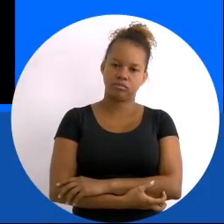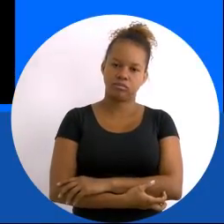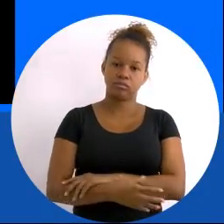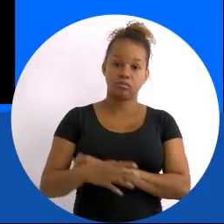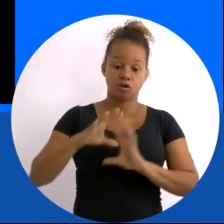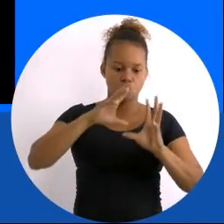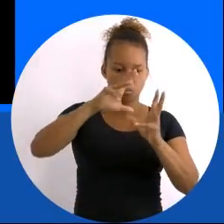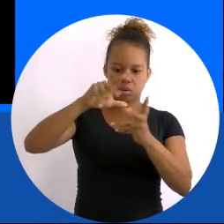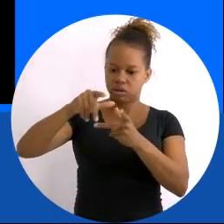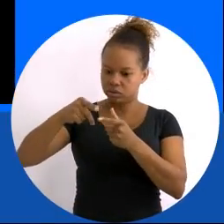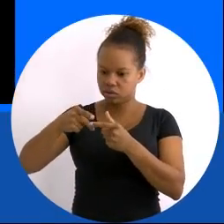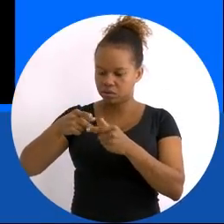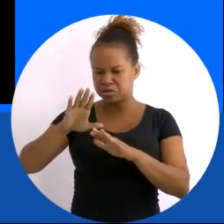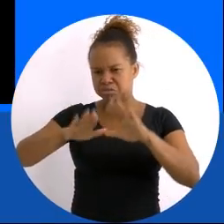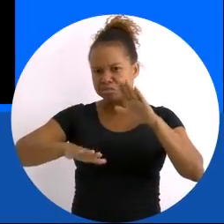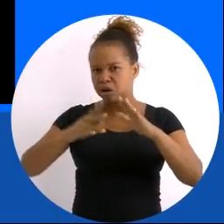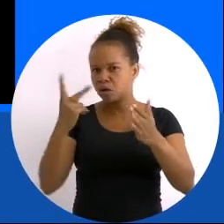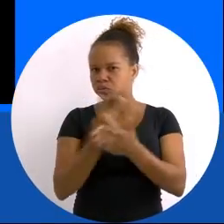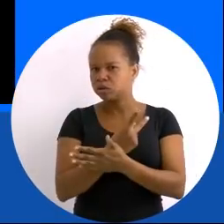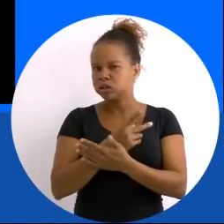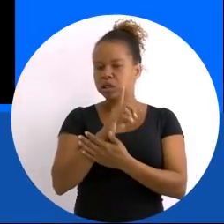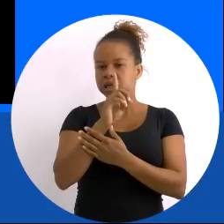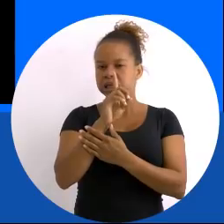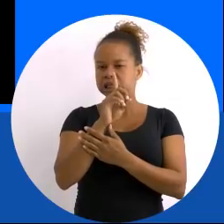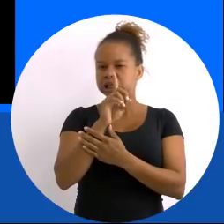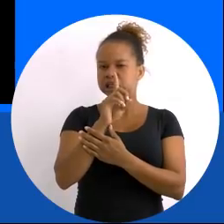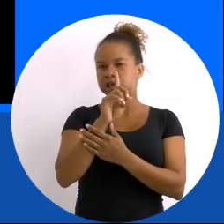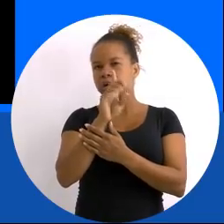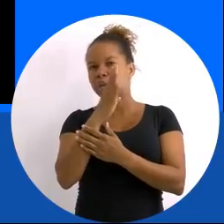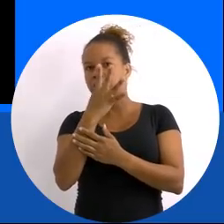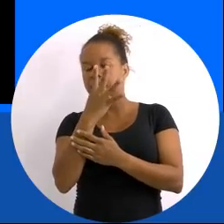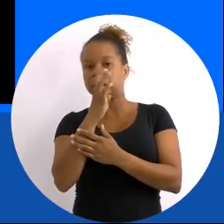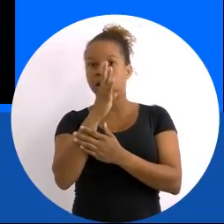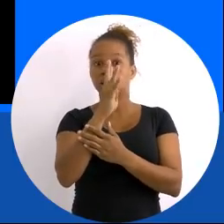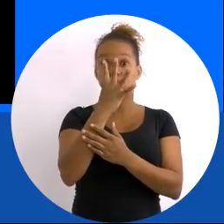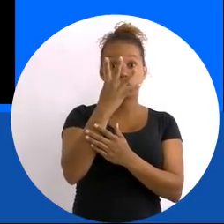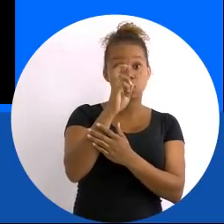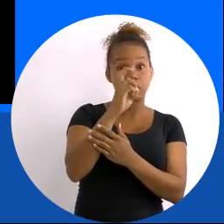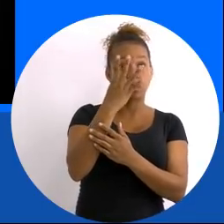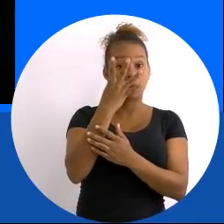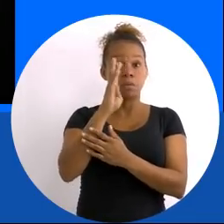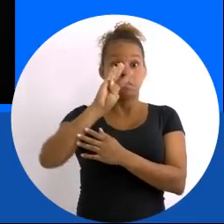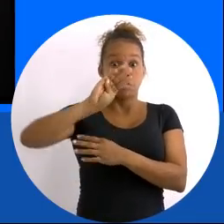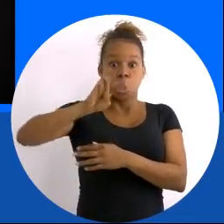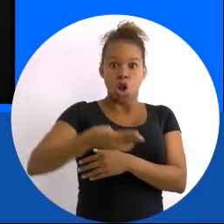O planeta Terra existe há aproximadamente 4,54 bilhões de anos,